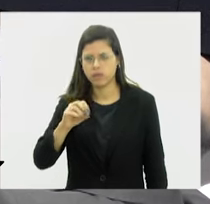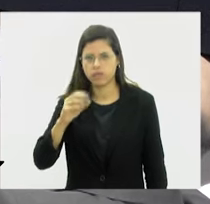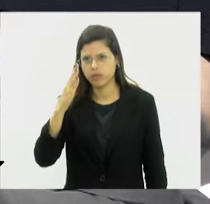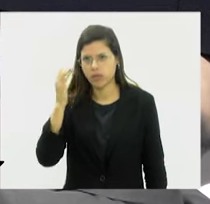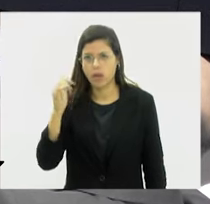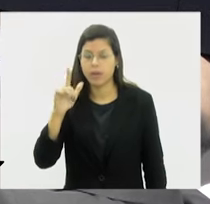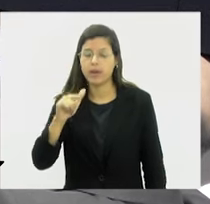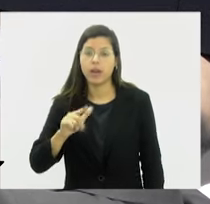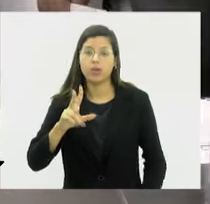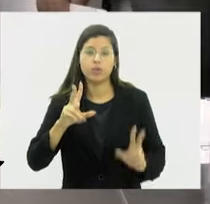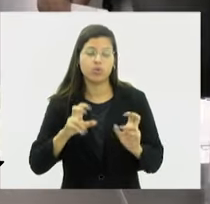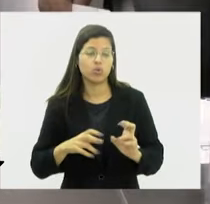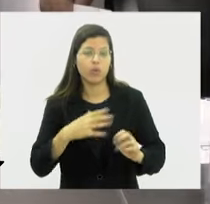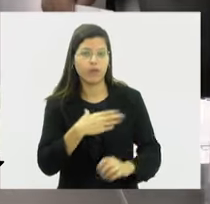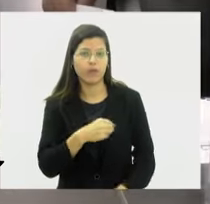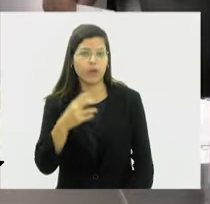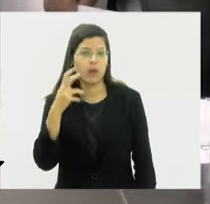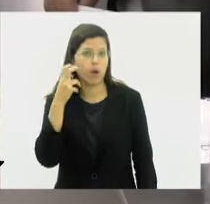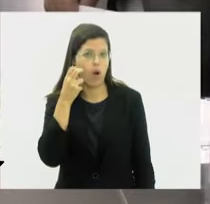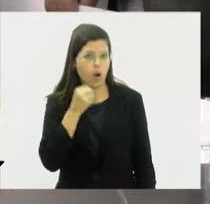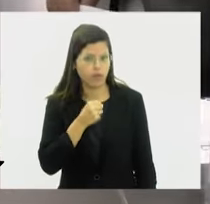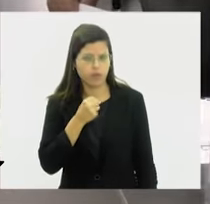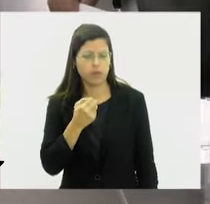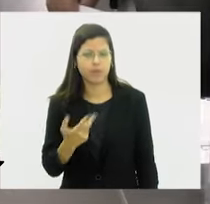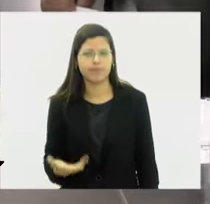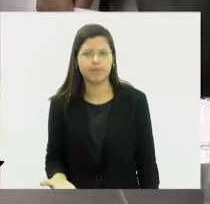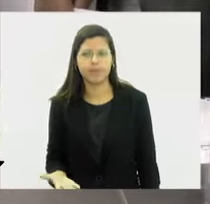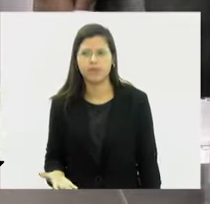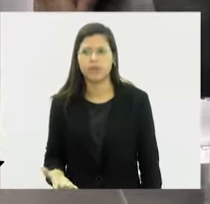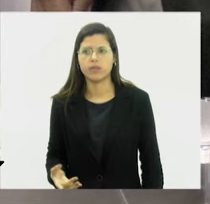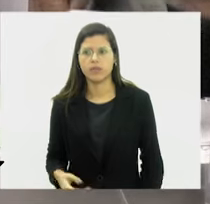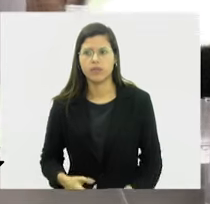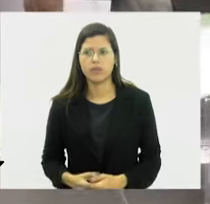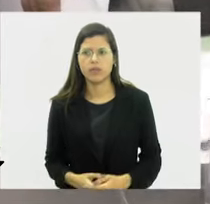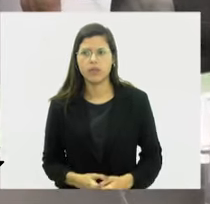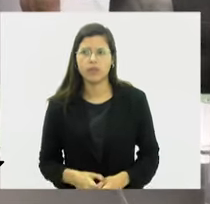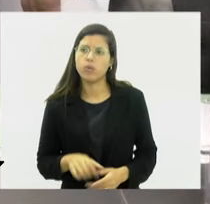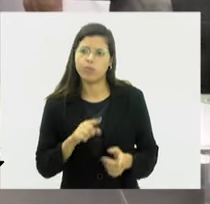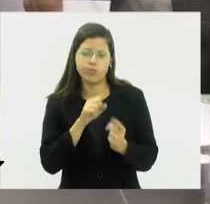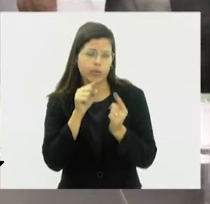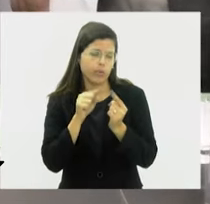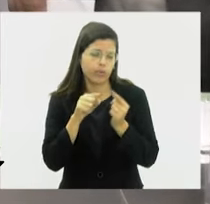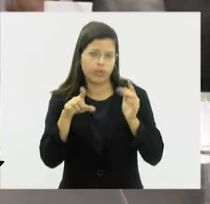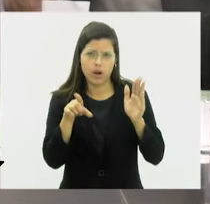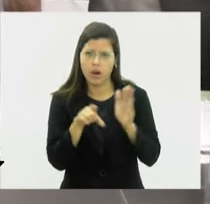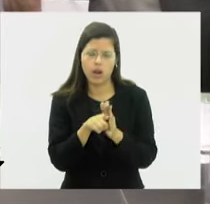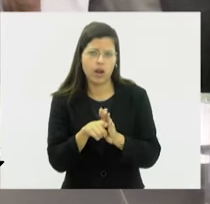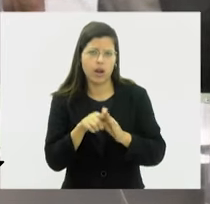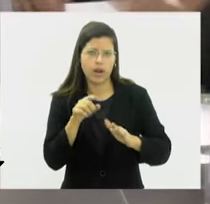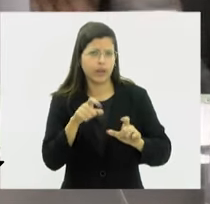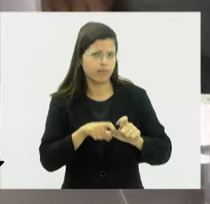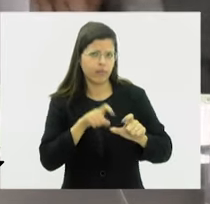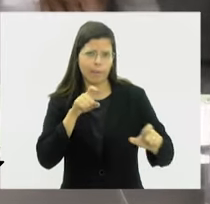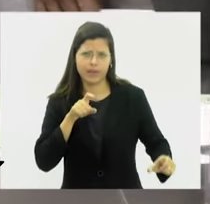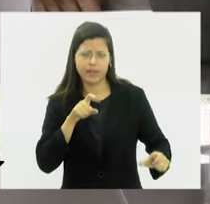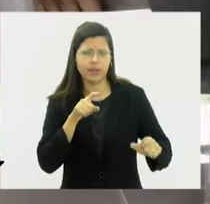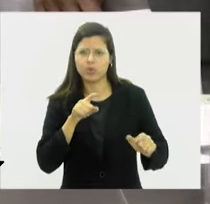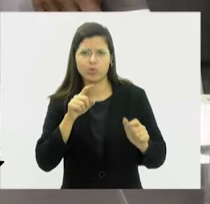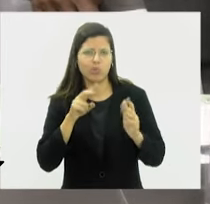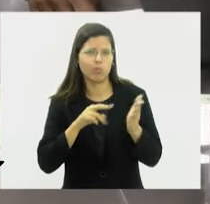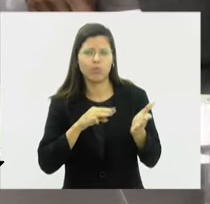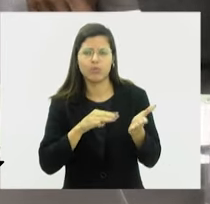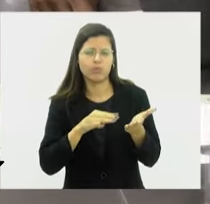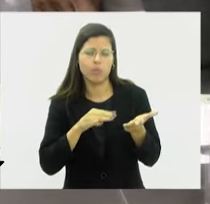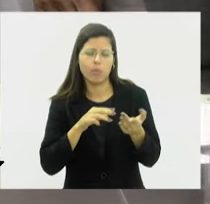Exatamente. Que aí a gente atingiria o intuito da lei, independente da causa morte dos pais, né?